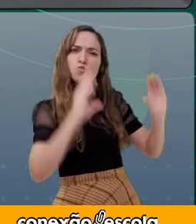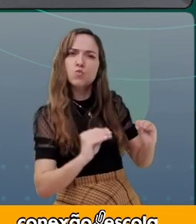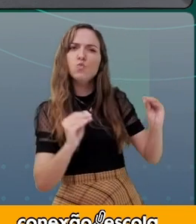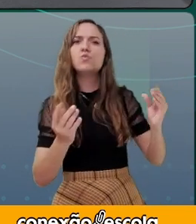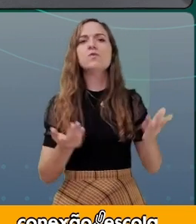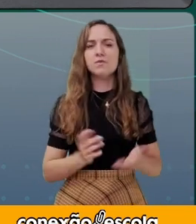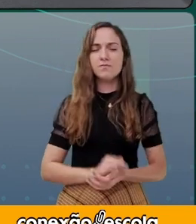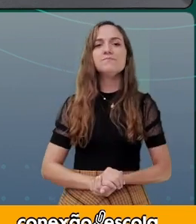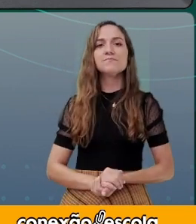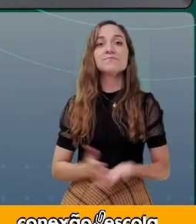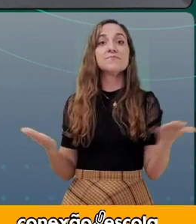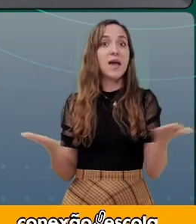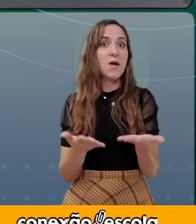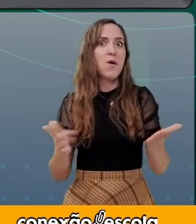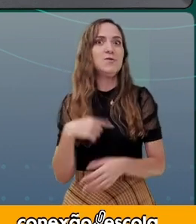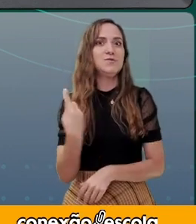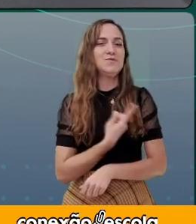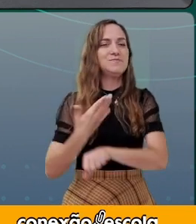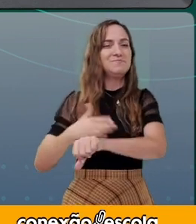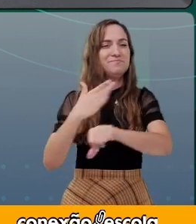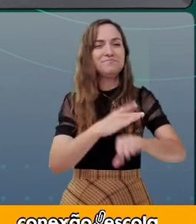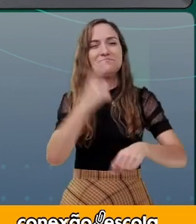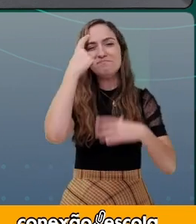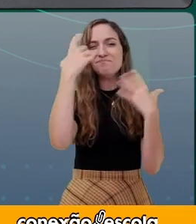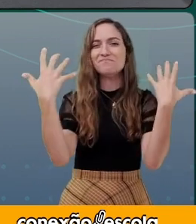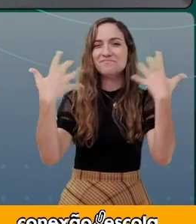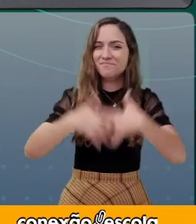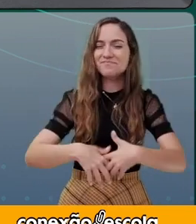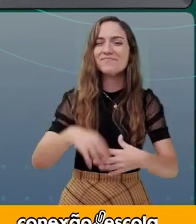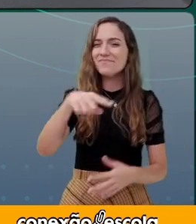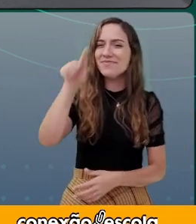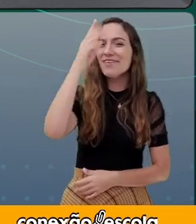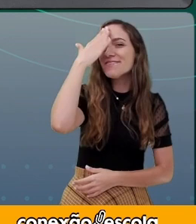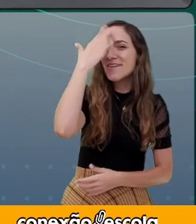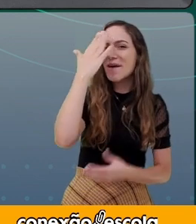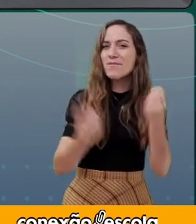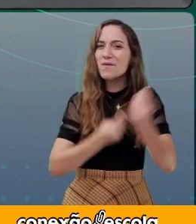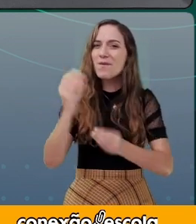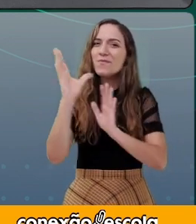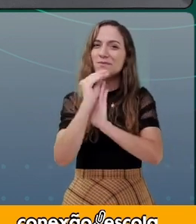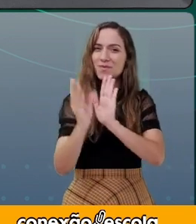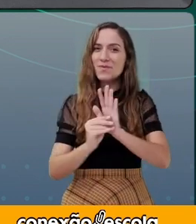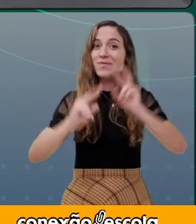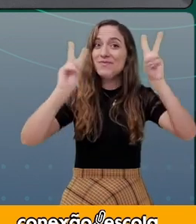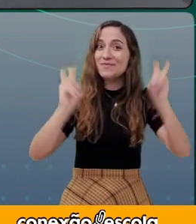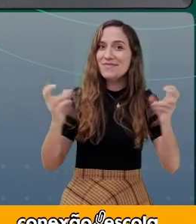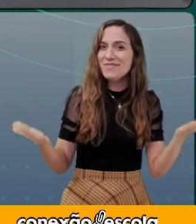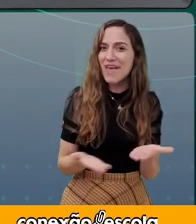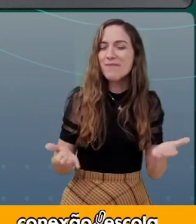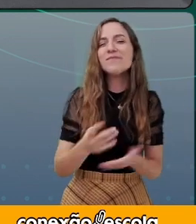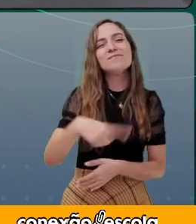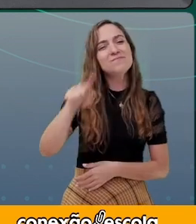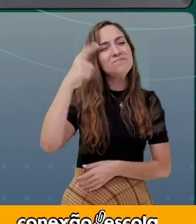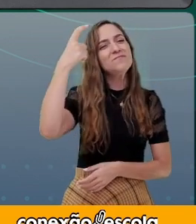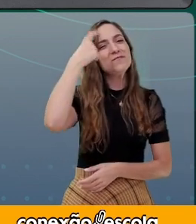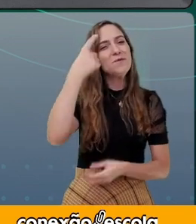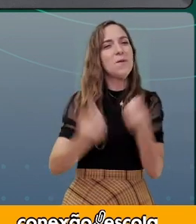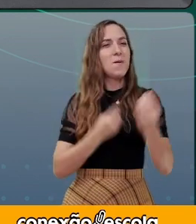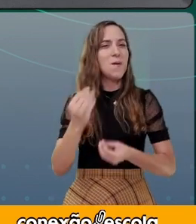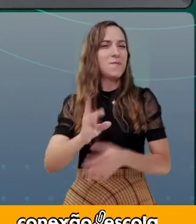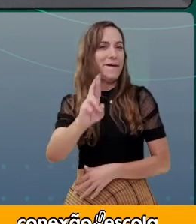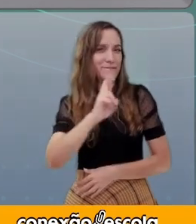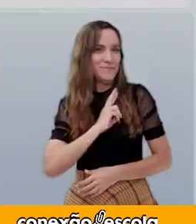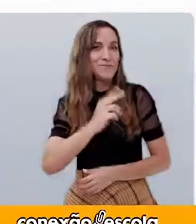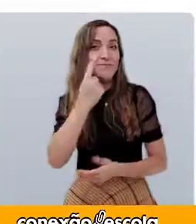E chegou o momento da nossa ação reflexiva. Agora que você sabe um pouco mais sobre esse conteúdo, é hora de pensar e responder.